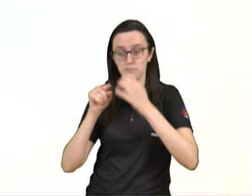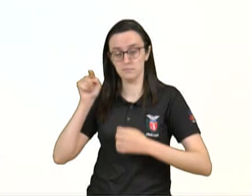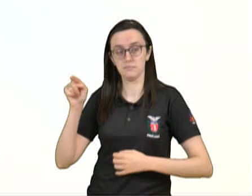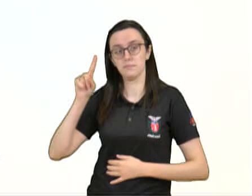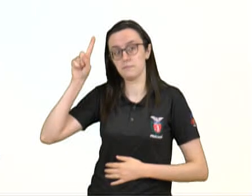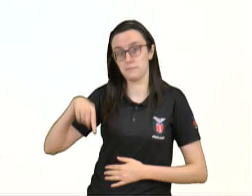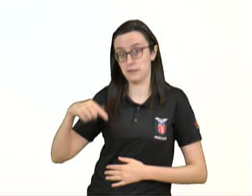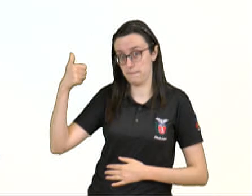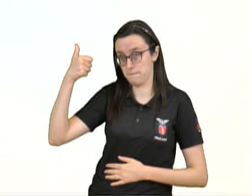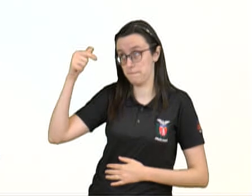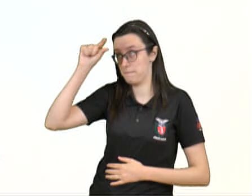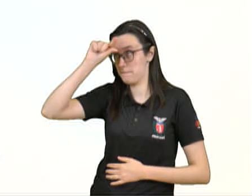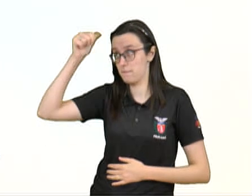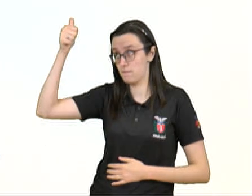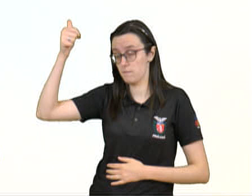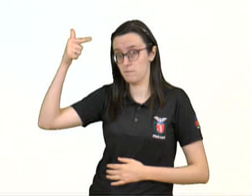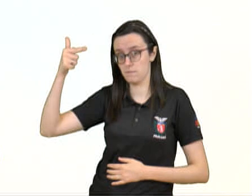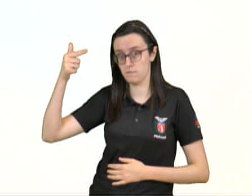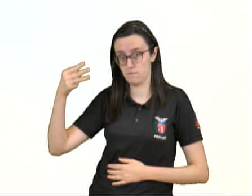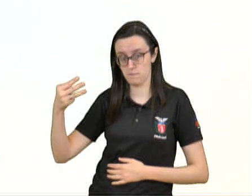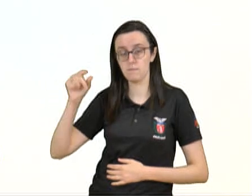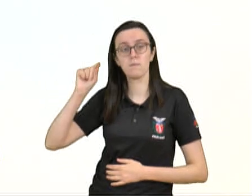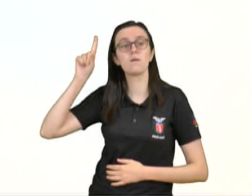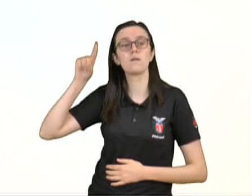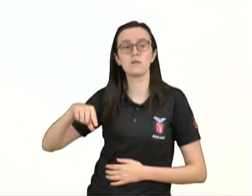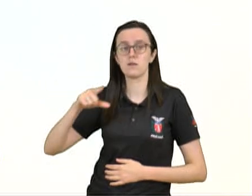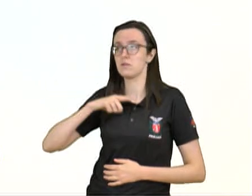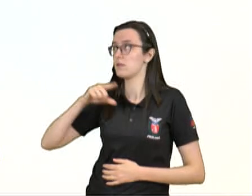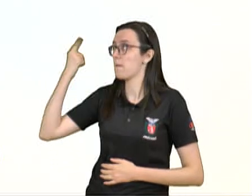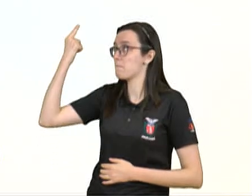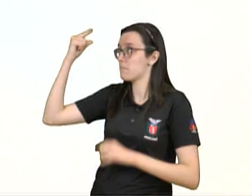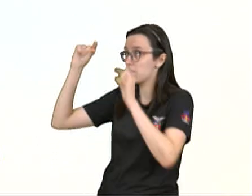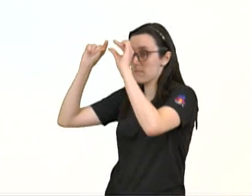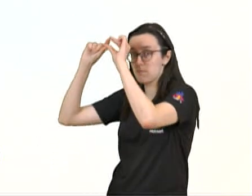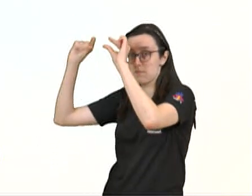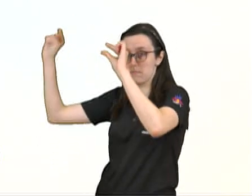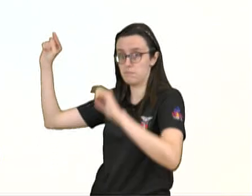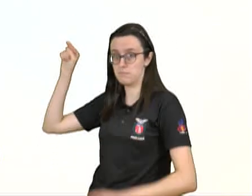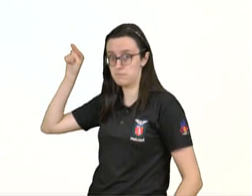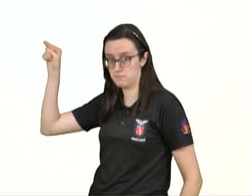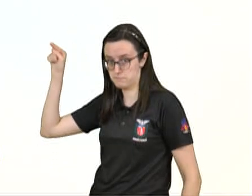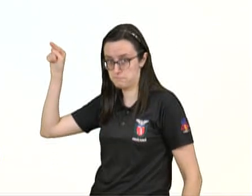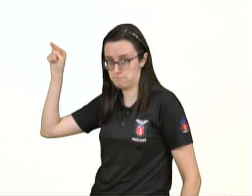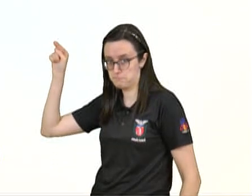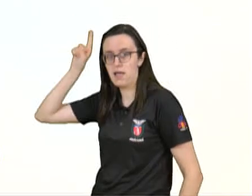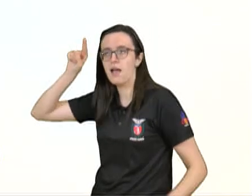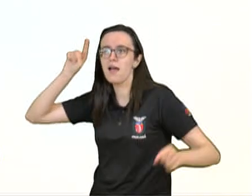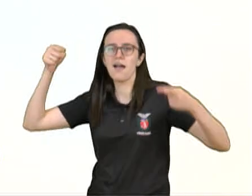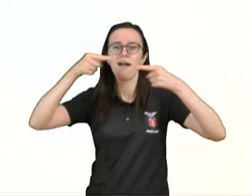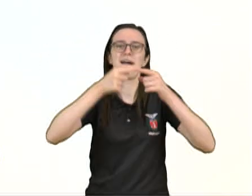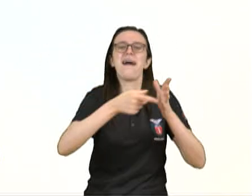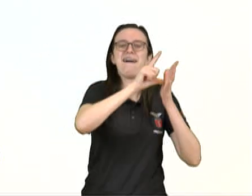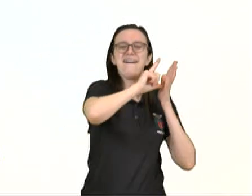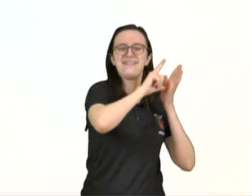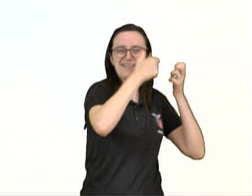da primeira, são algas euglenófitas, ou euglenófitas ou euglenofices. Na